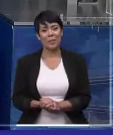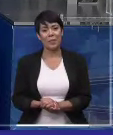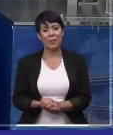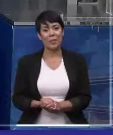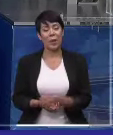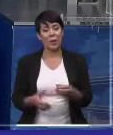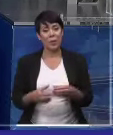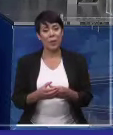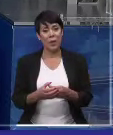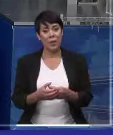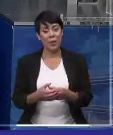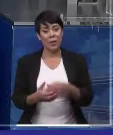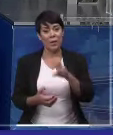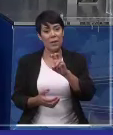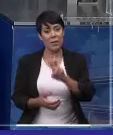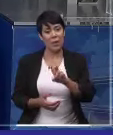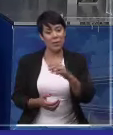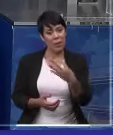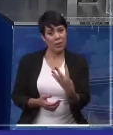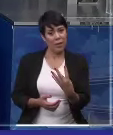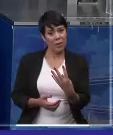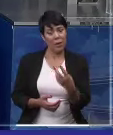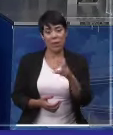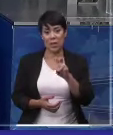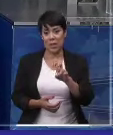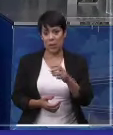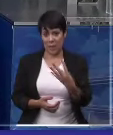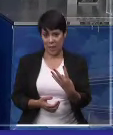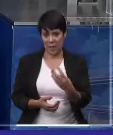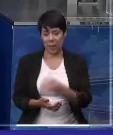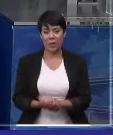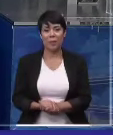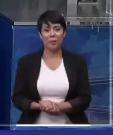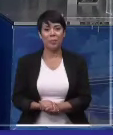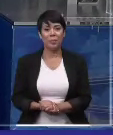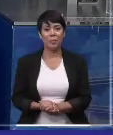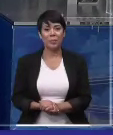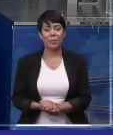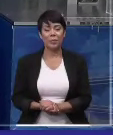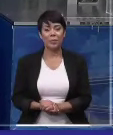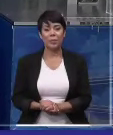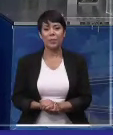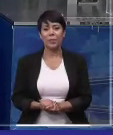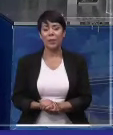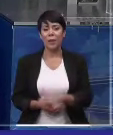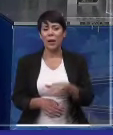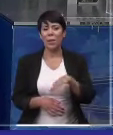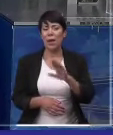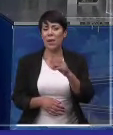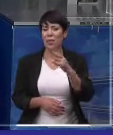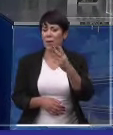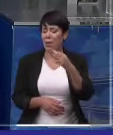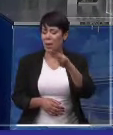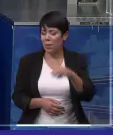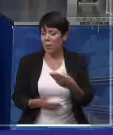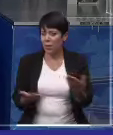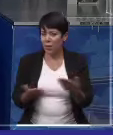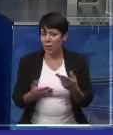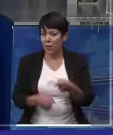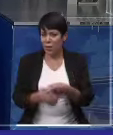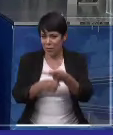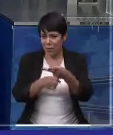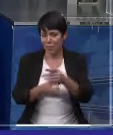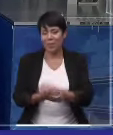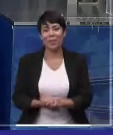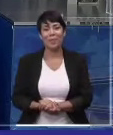5.225. Bola marrom, número 54. Marrom, 54. Mais de 3 milhões de reais hoje